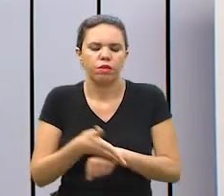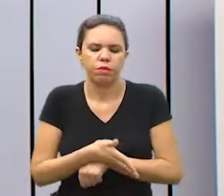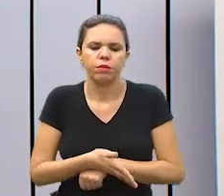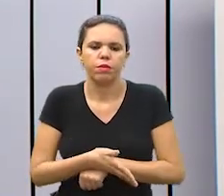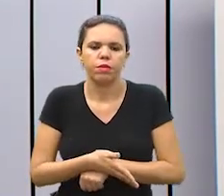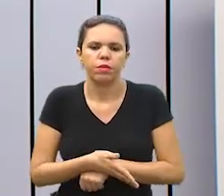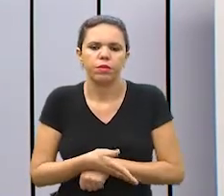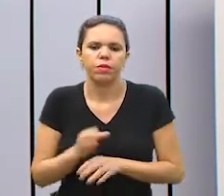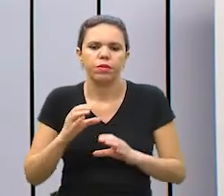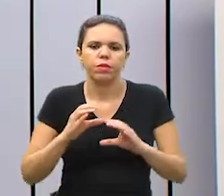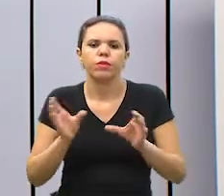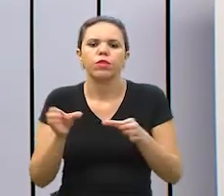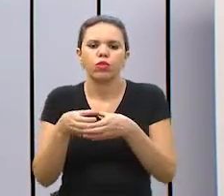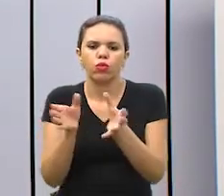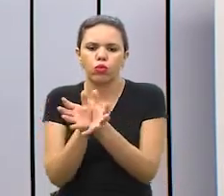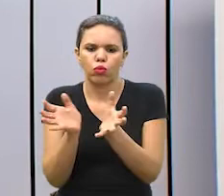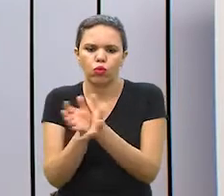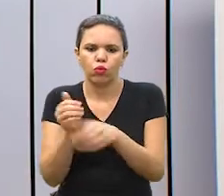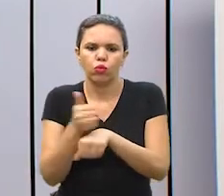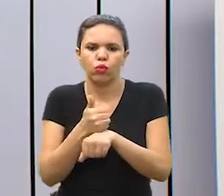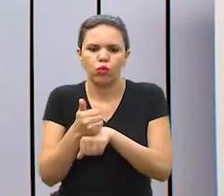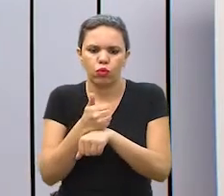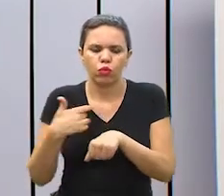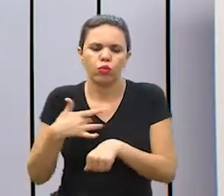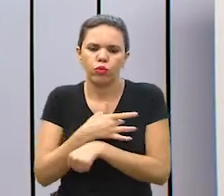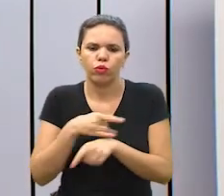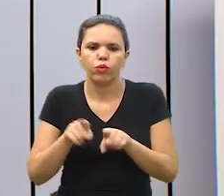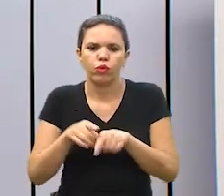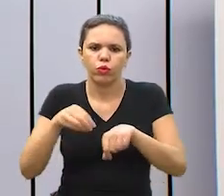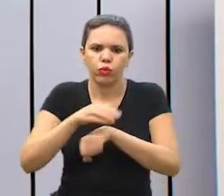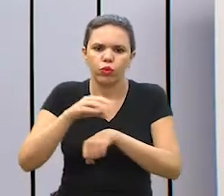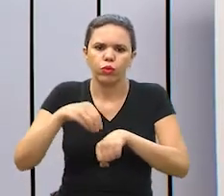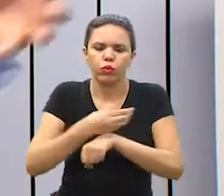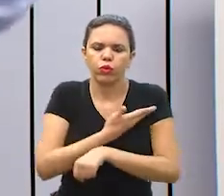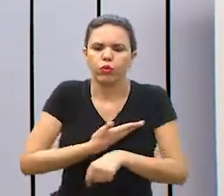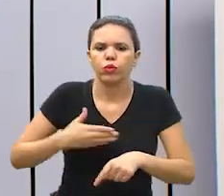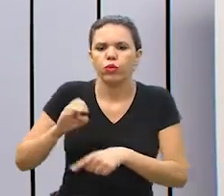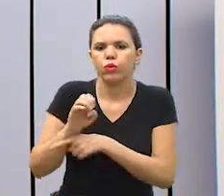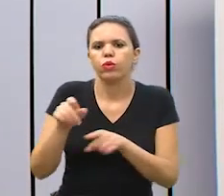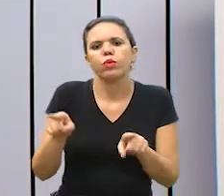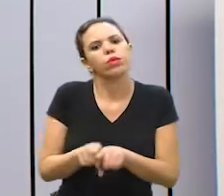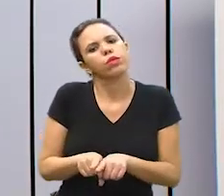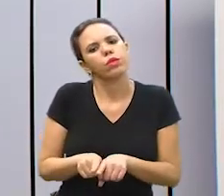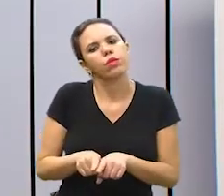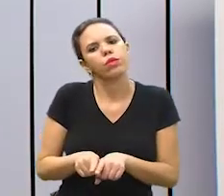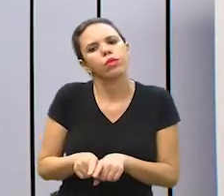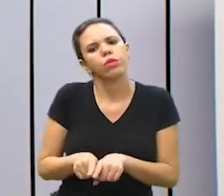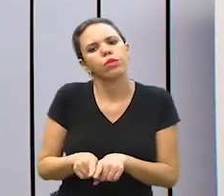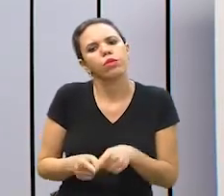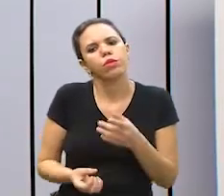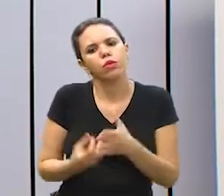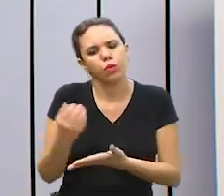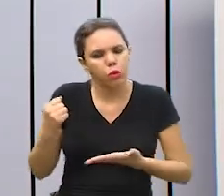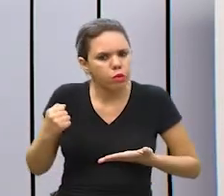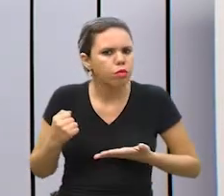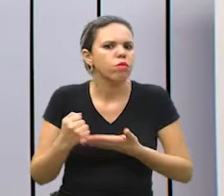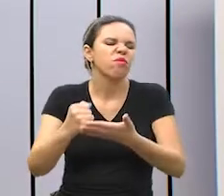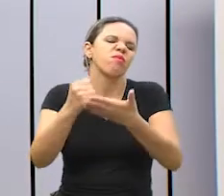parte, né, desse comitê. Isso seja levado também ao governo do estado para que eles nos